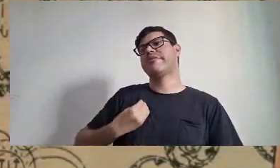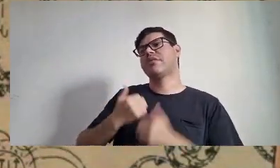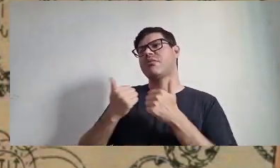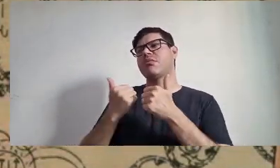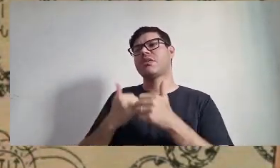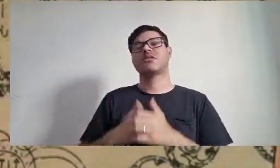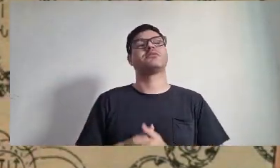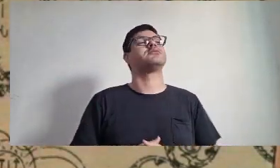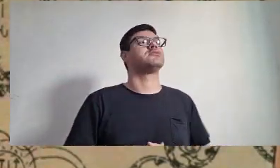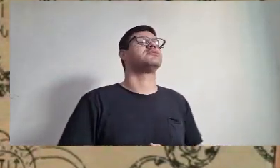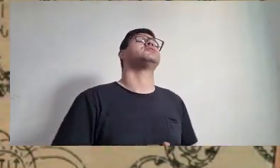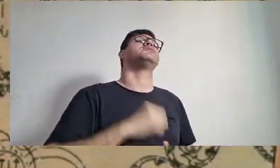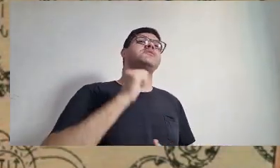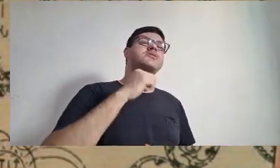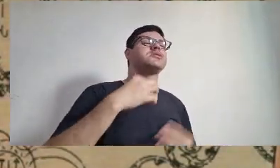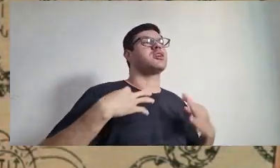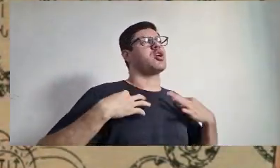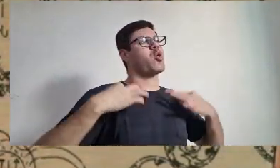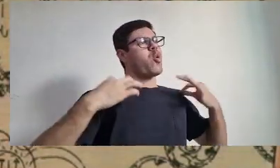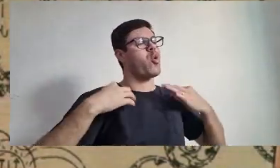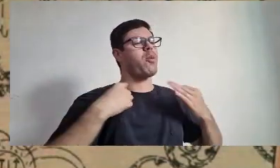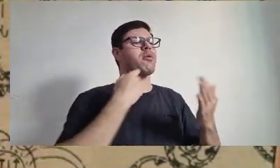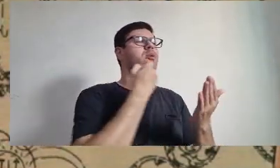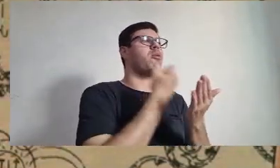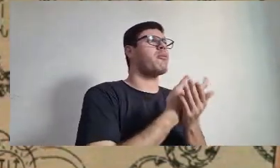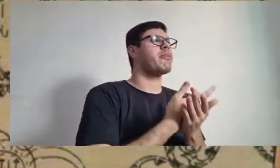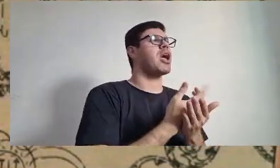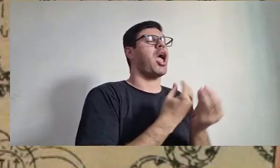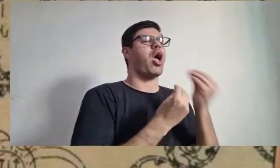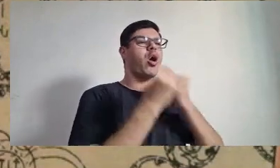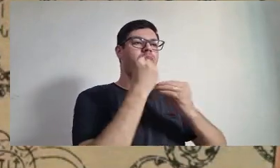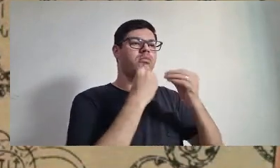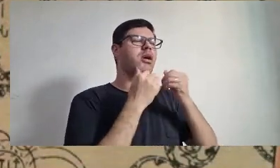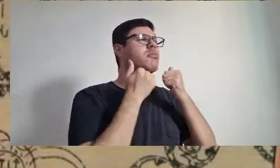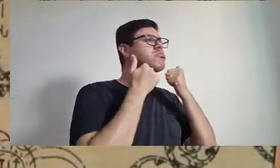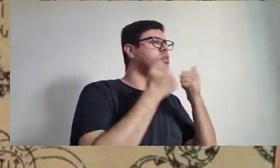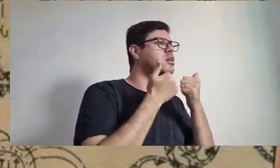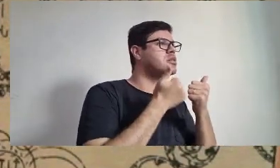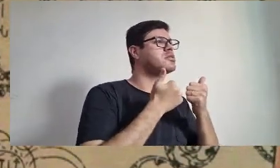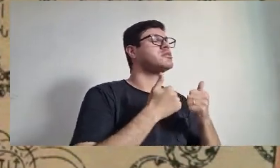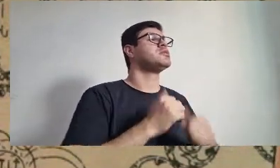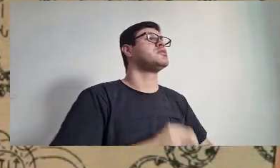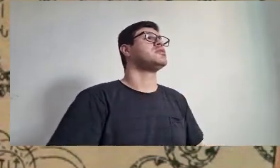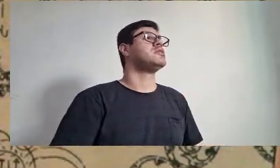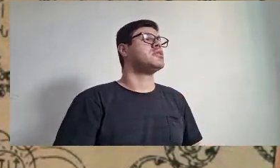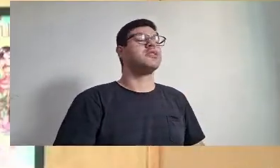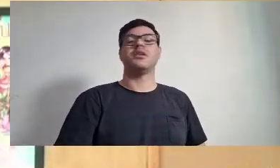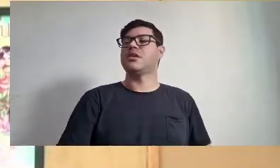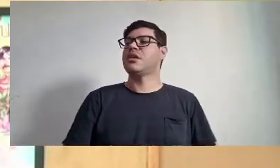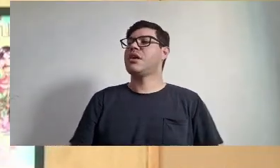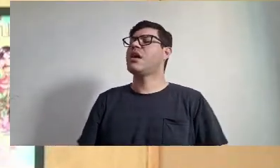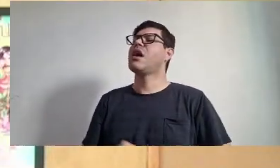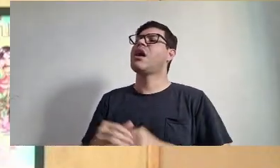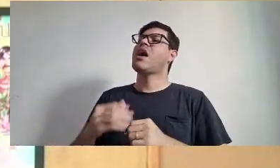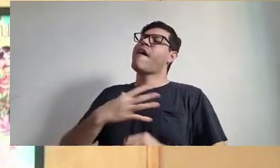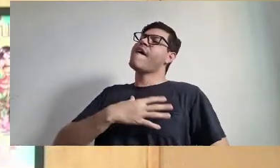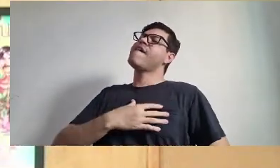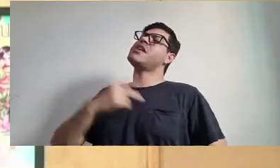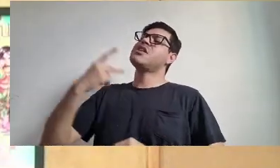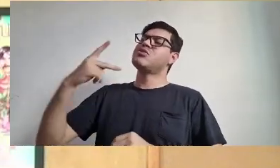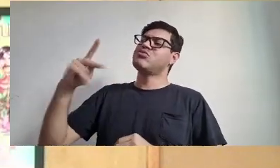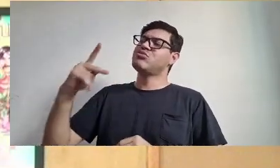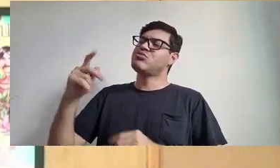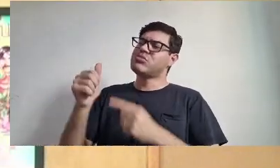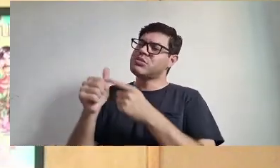sobreviver. Não dá para comprar roupa, para ter uma boa alimentação, né? Mas... Como é que é o nome da sua primeira filha?